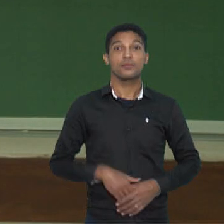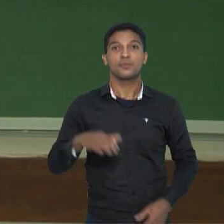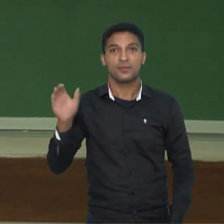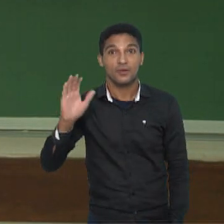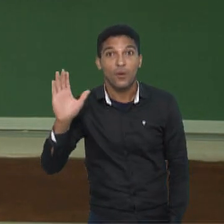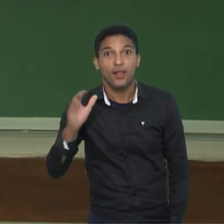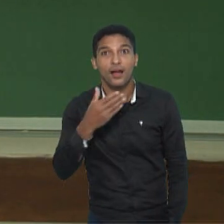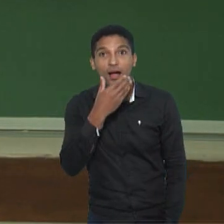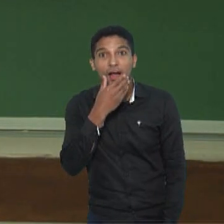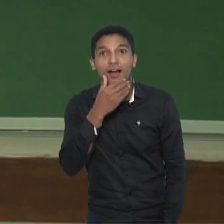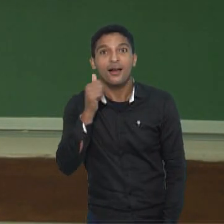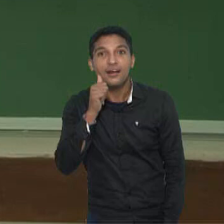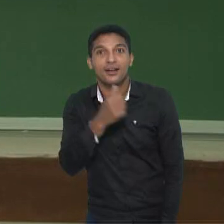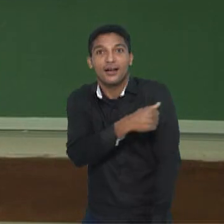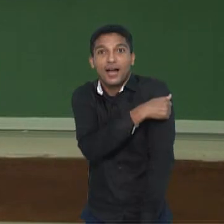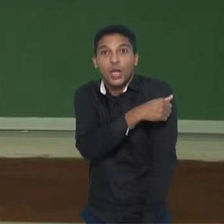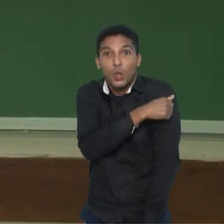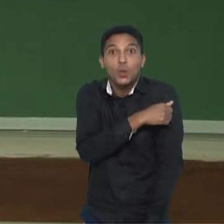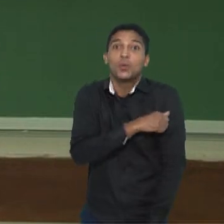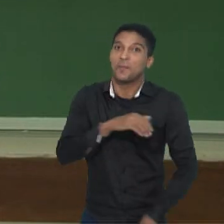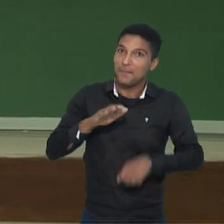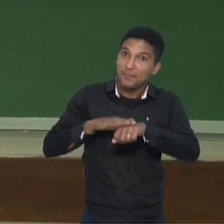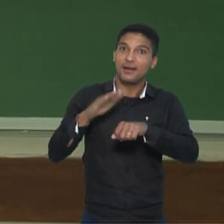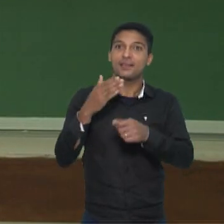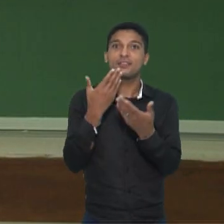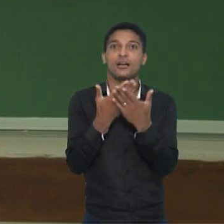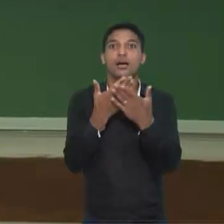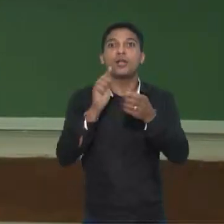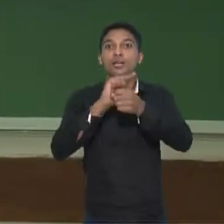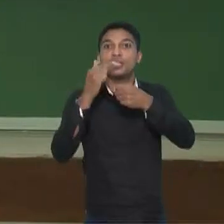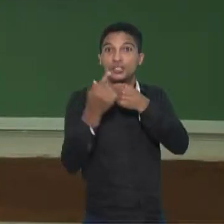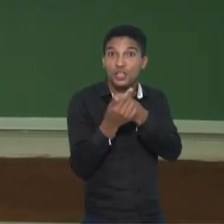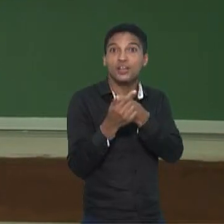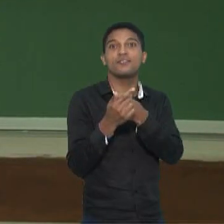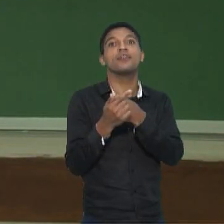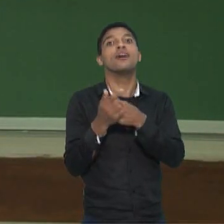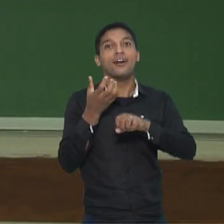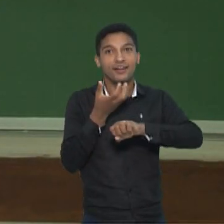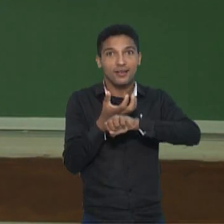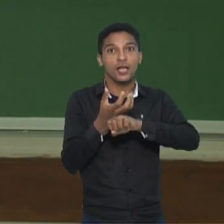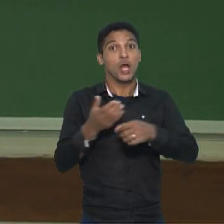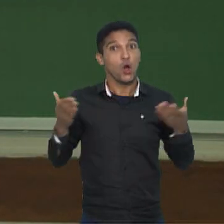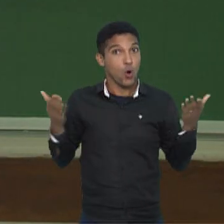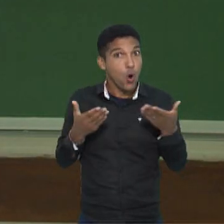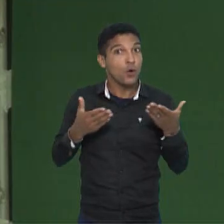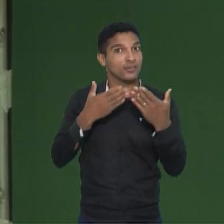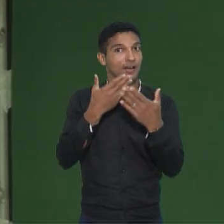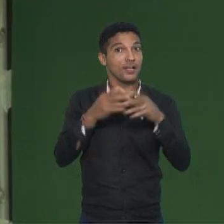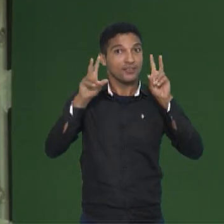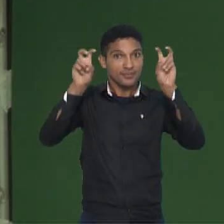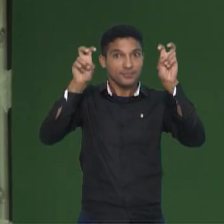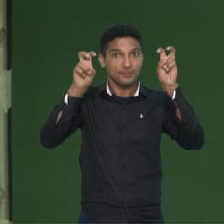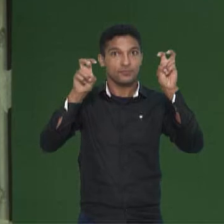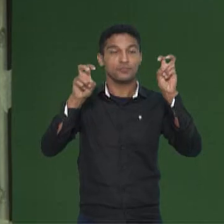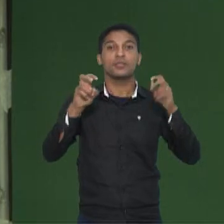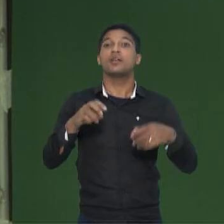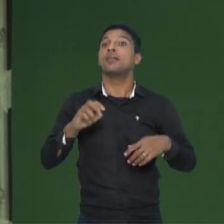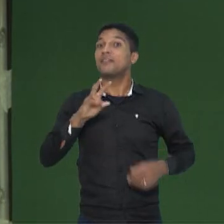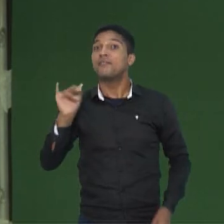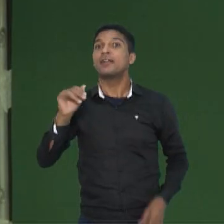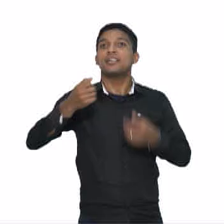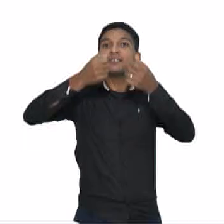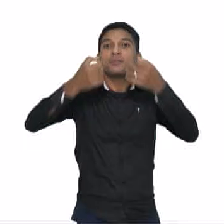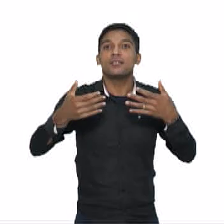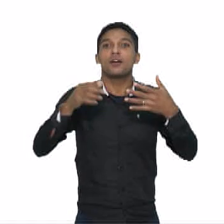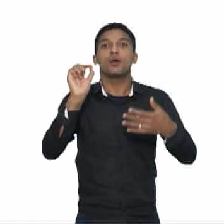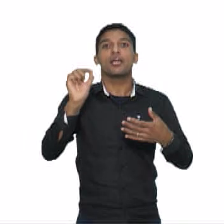Olá, alunas! Olá, alunos! Chegamos mais uma aula de Geografia e hoje, nesta aula, nós vamos explicar a